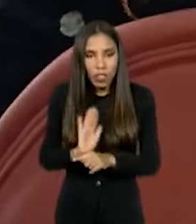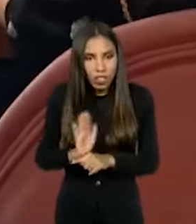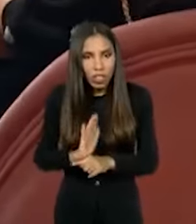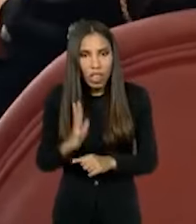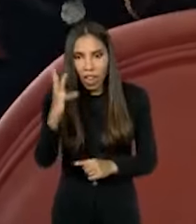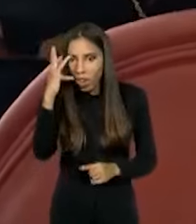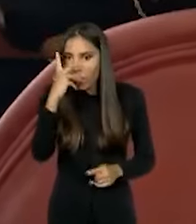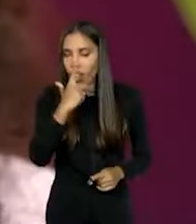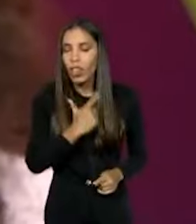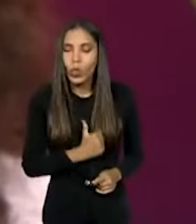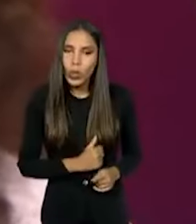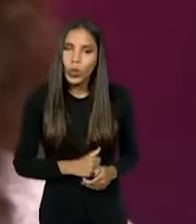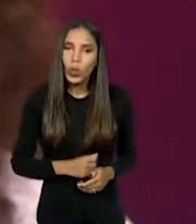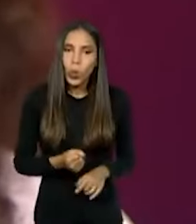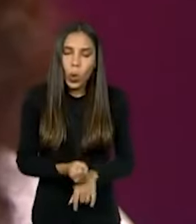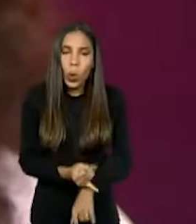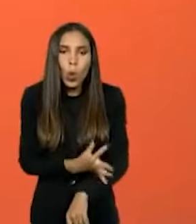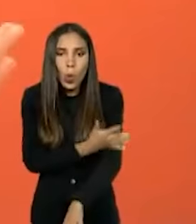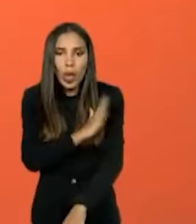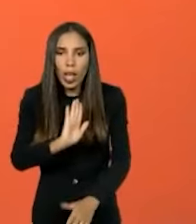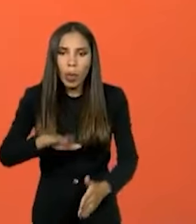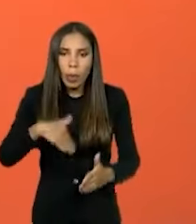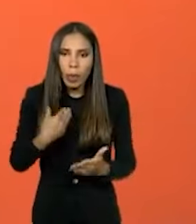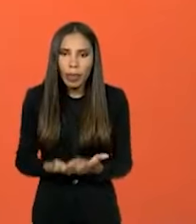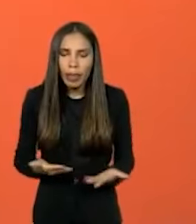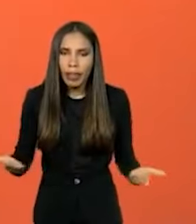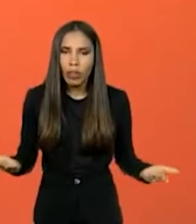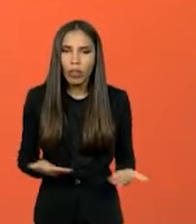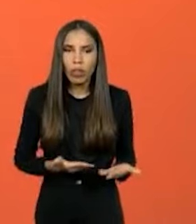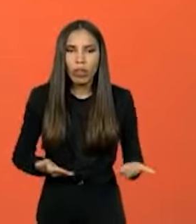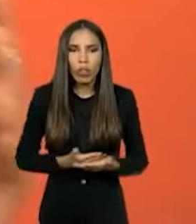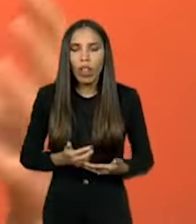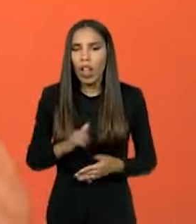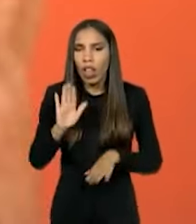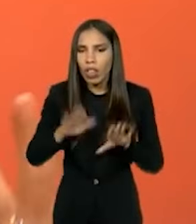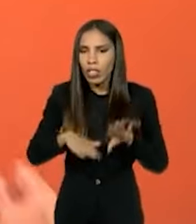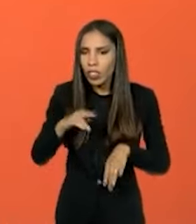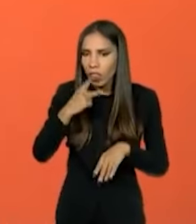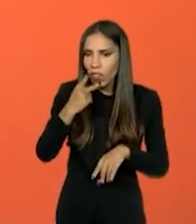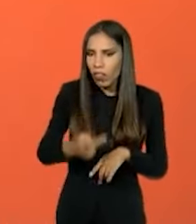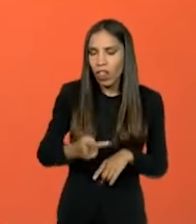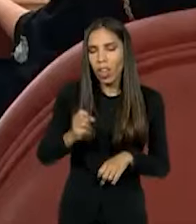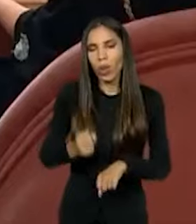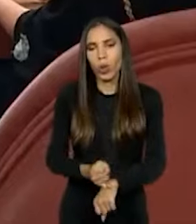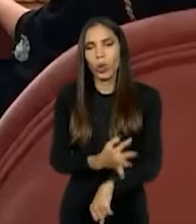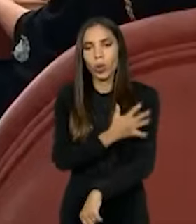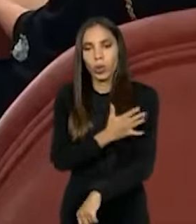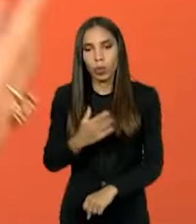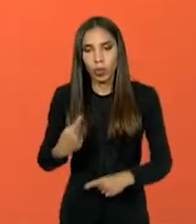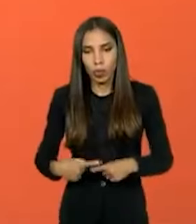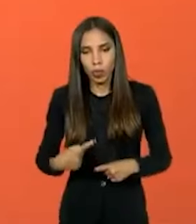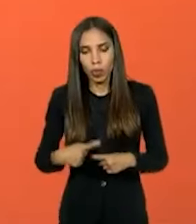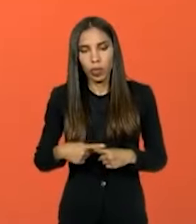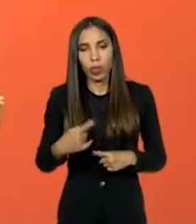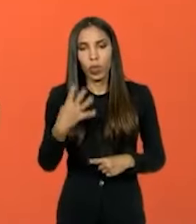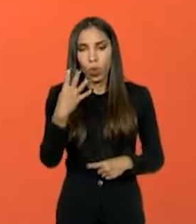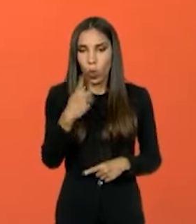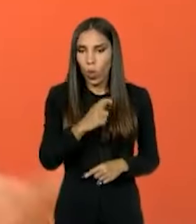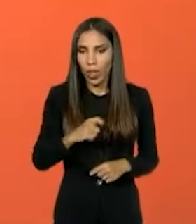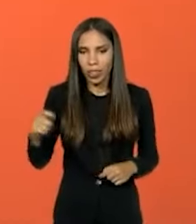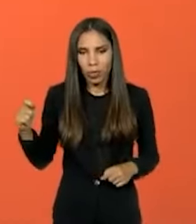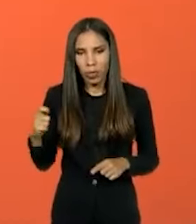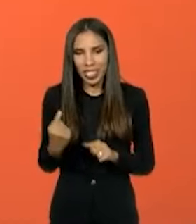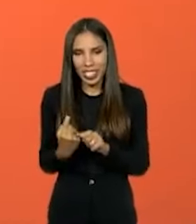lindo é lind eu cheg me arrepio até hoje é é muito fresco então às vezes eu falo ainda né me emociono muito Claro porque tem quro meses